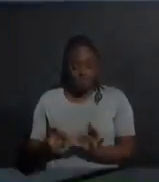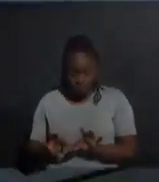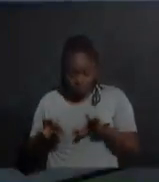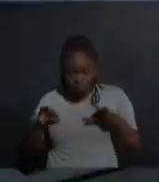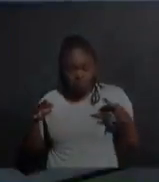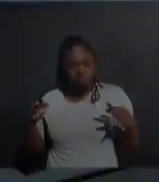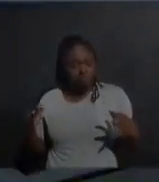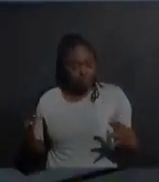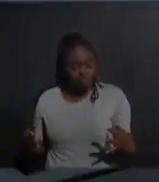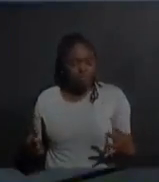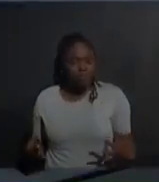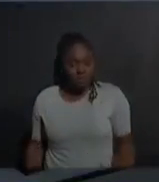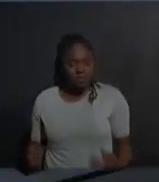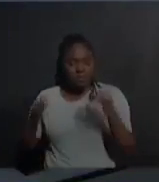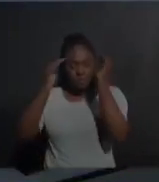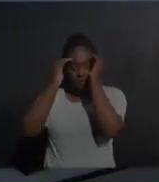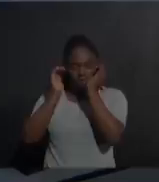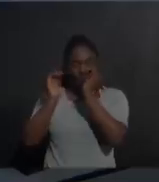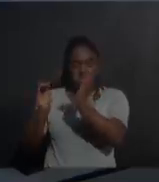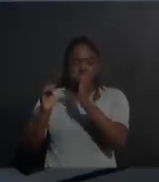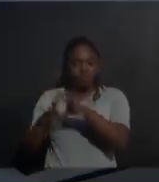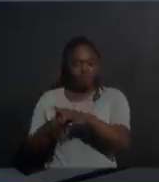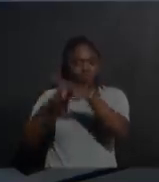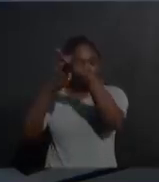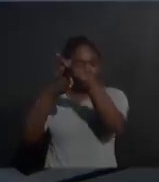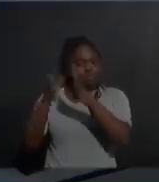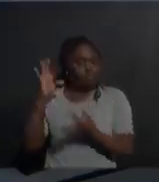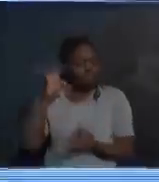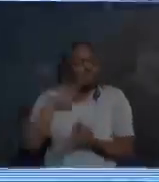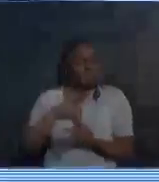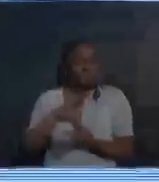dobrar e submeter à liderança espiritual.